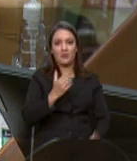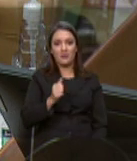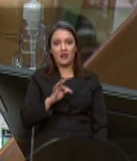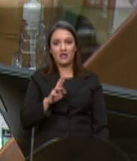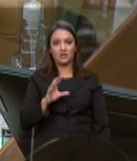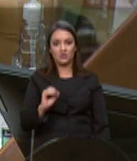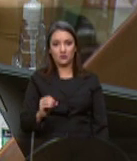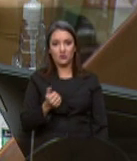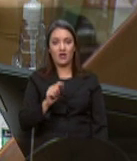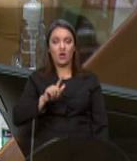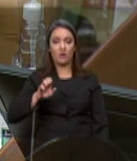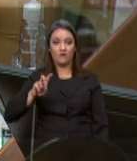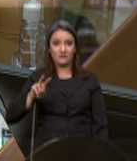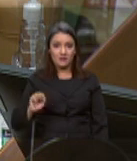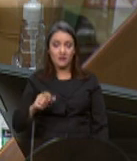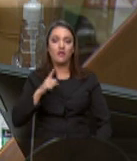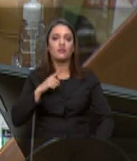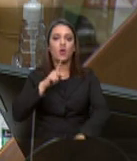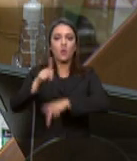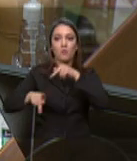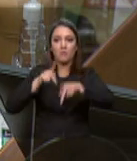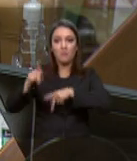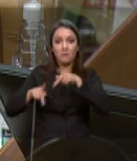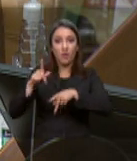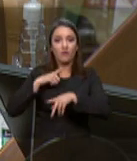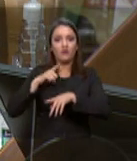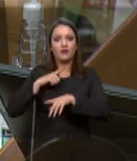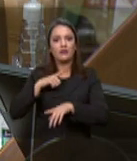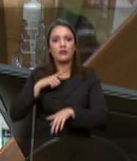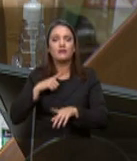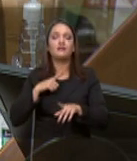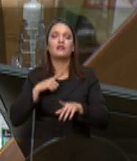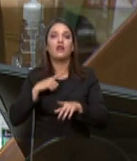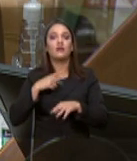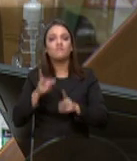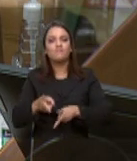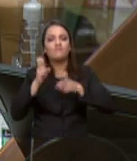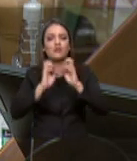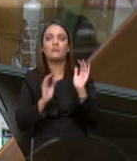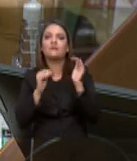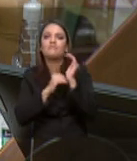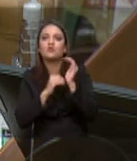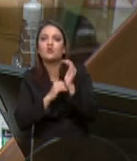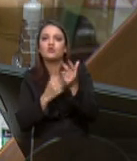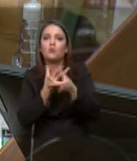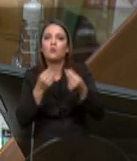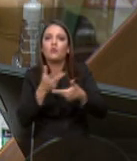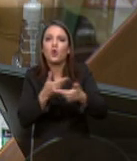bandeira empresta para cobrir tanta infâmia e covardia como alegam os arguentes.